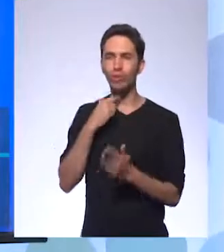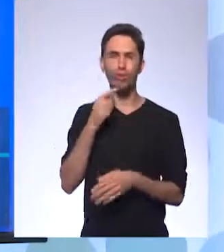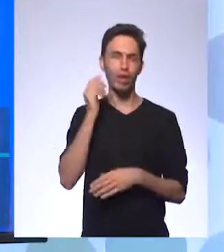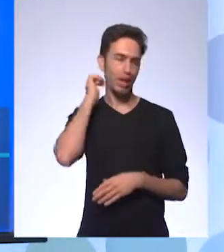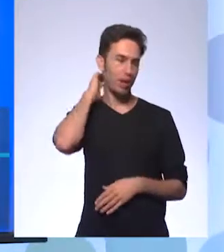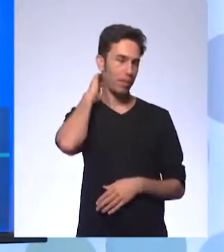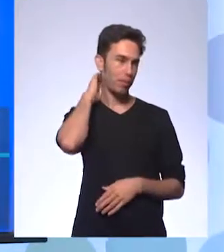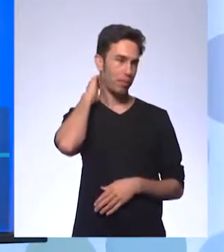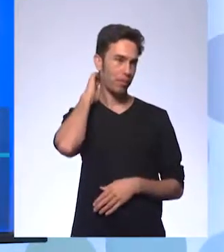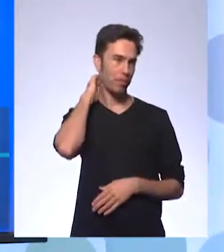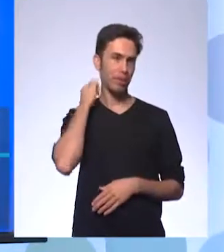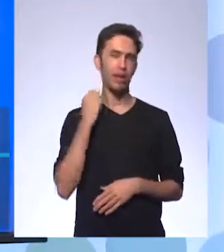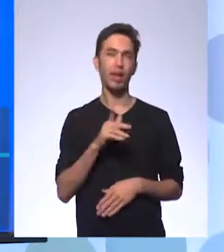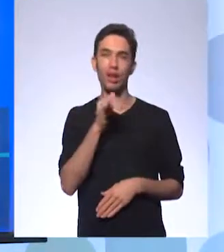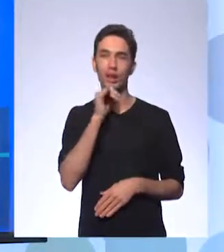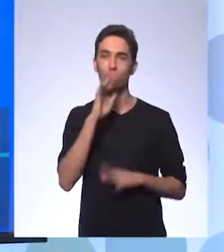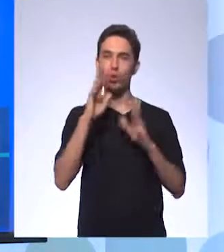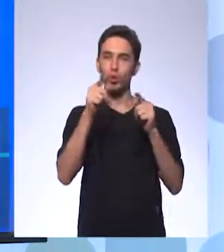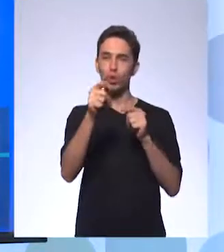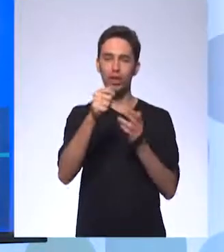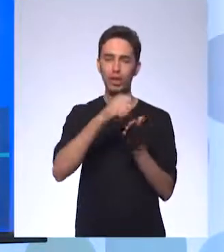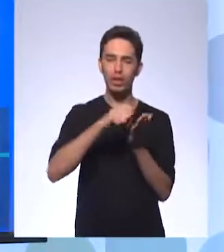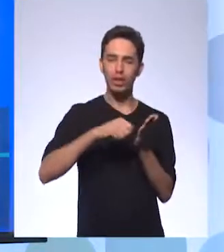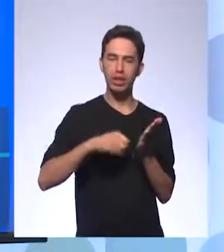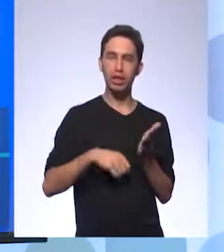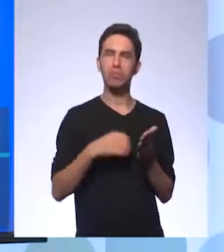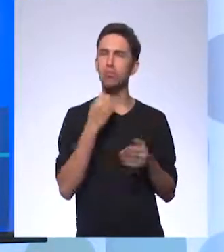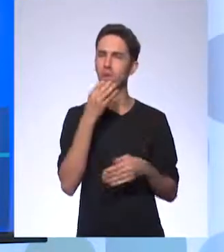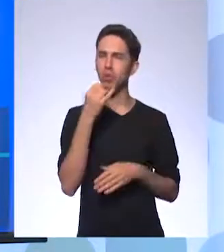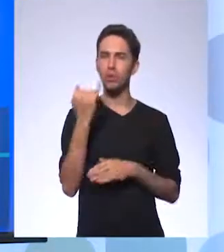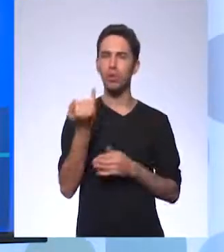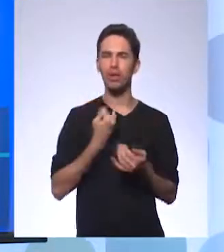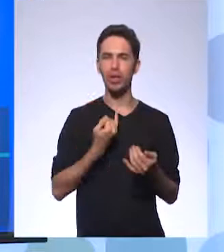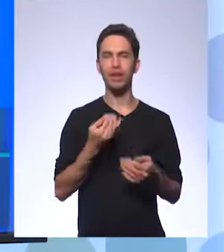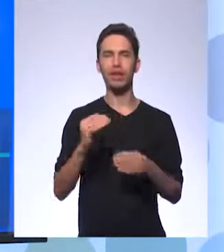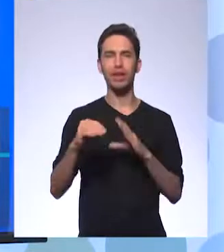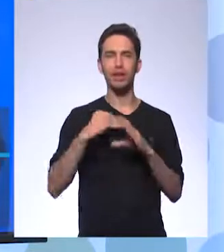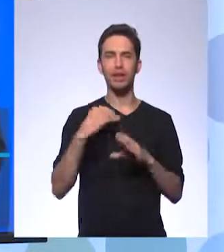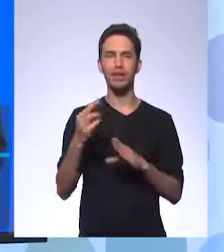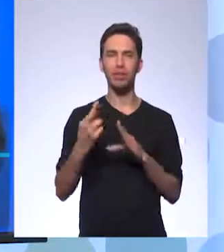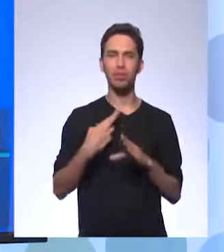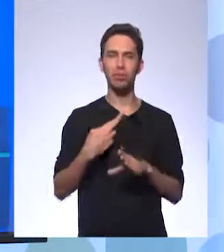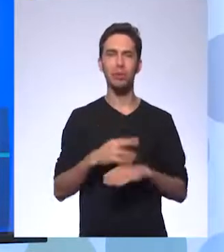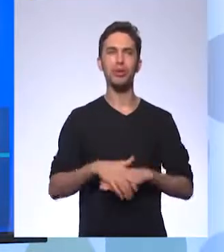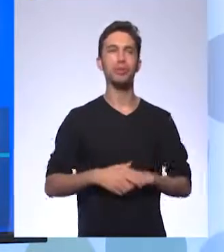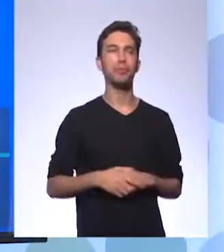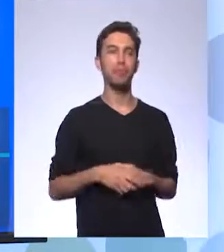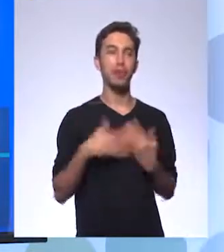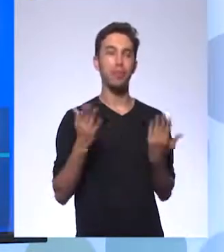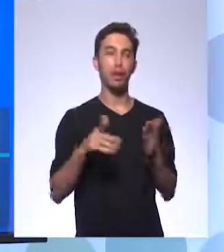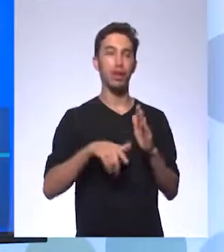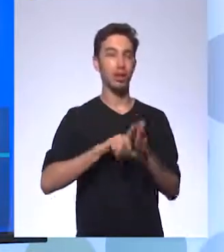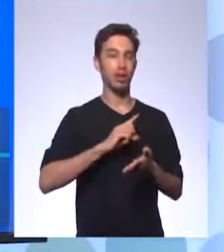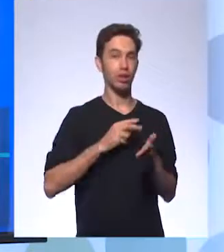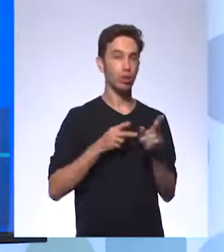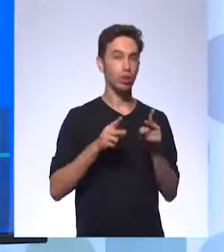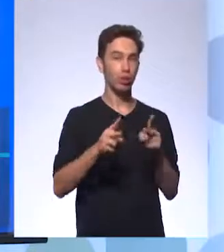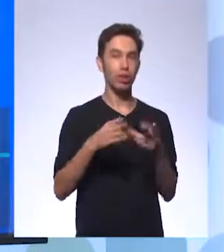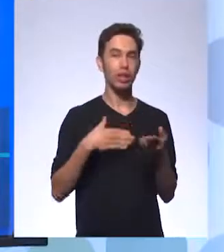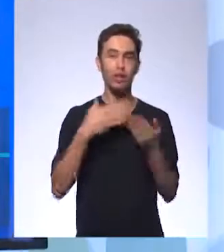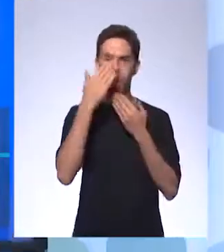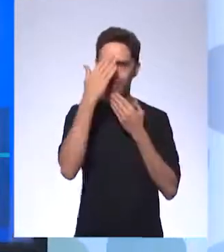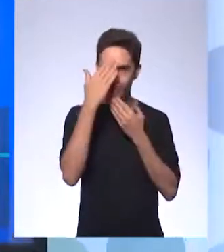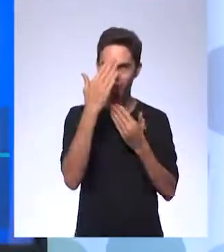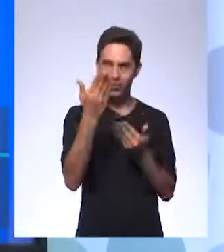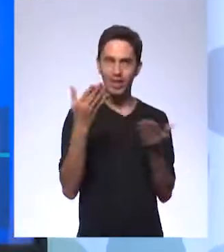com as respostas que vocês nos fornecem. E também, antes de nós continuarmos, nós temos que, claro, agradecer a essa